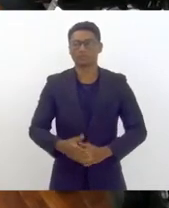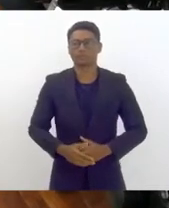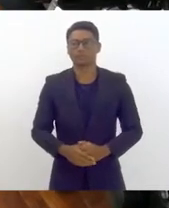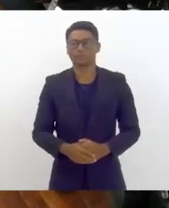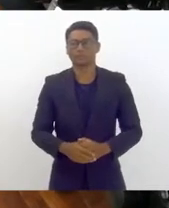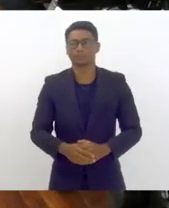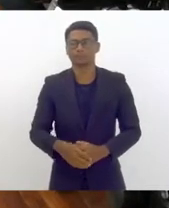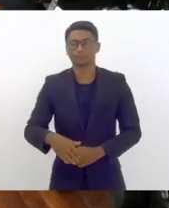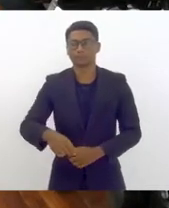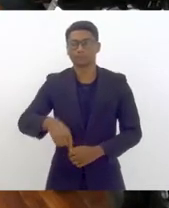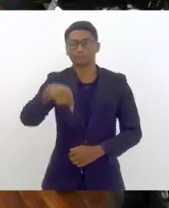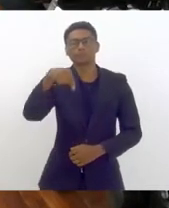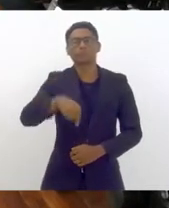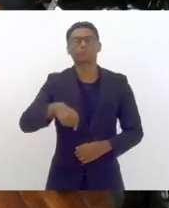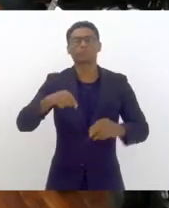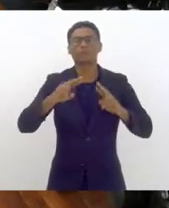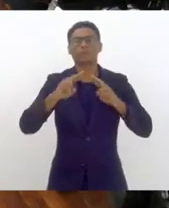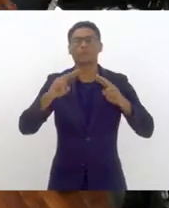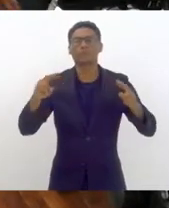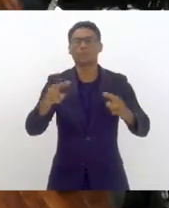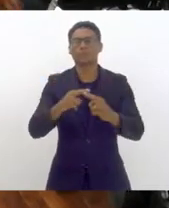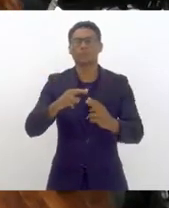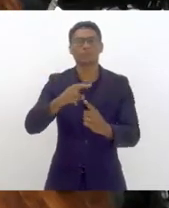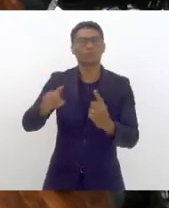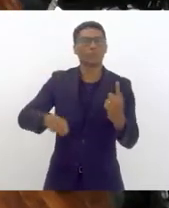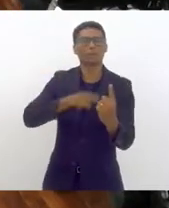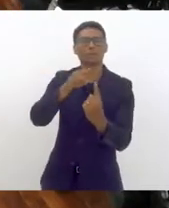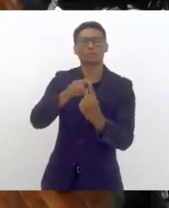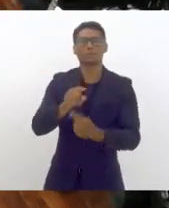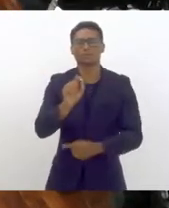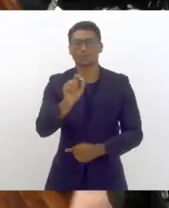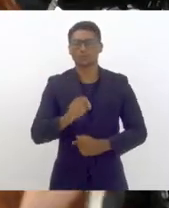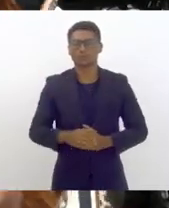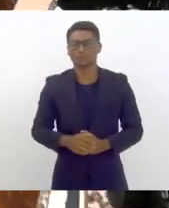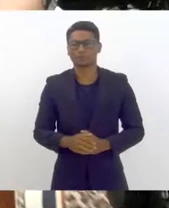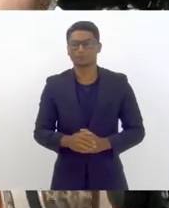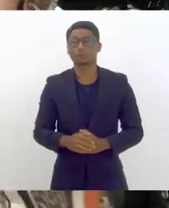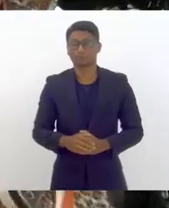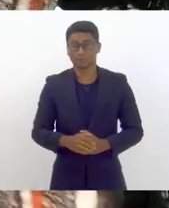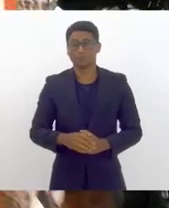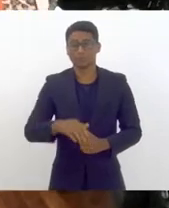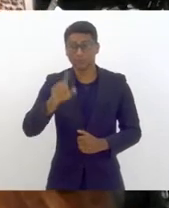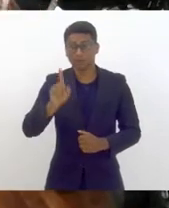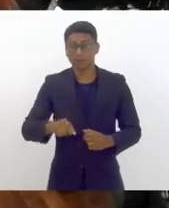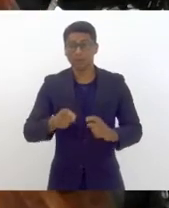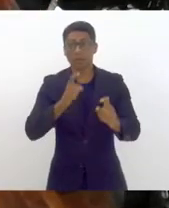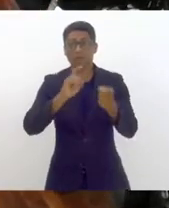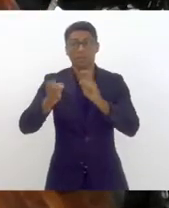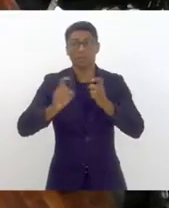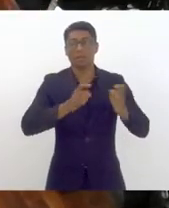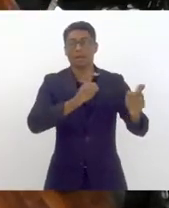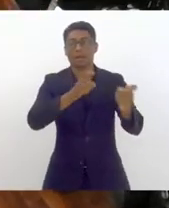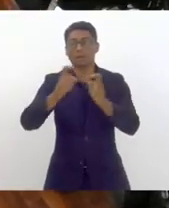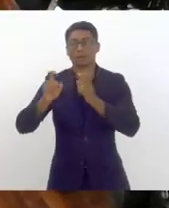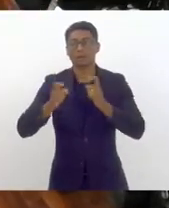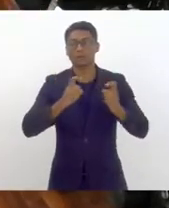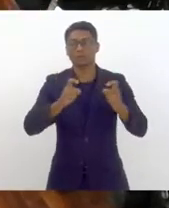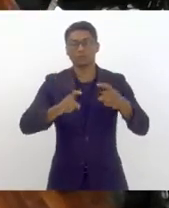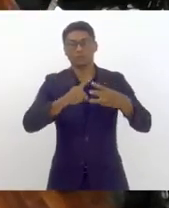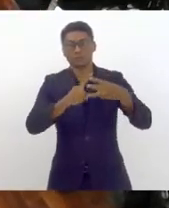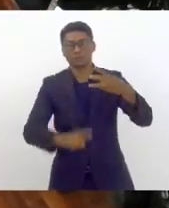Essa audiência pública tem o objetivo de apresentar e debater as três primeiras ideias